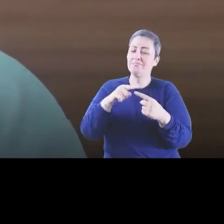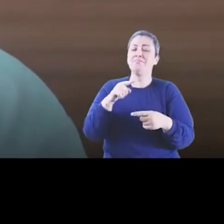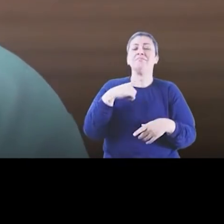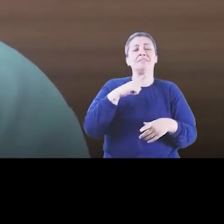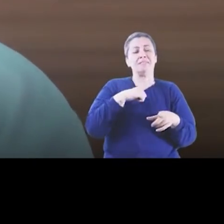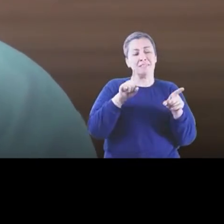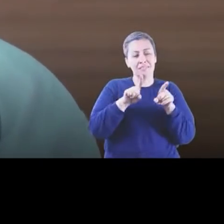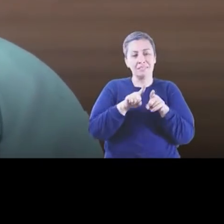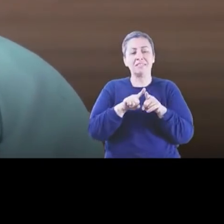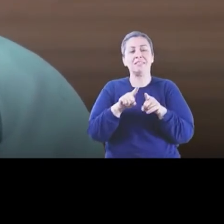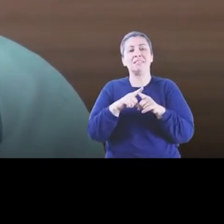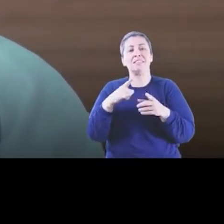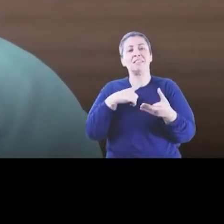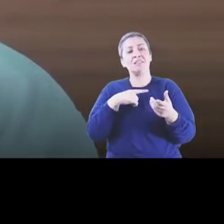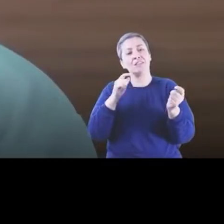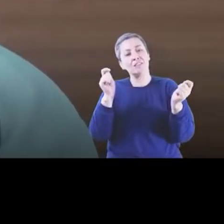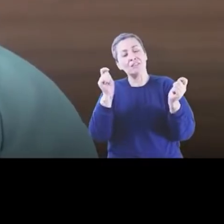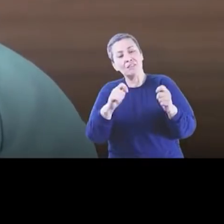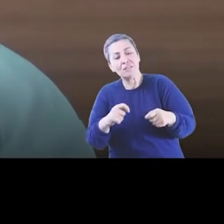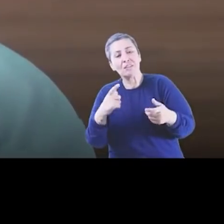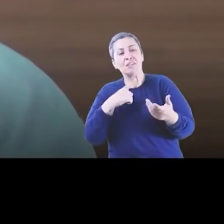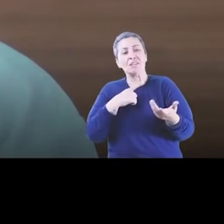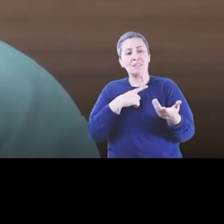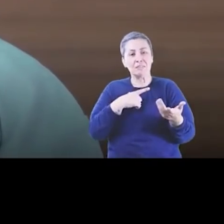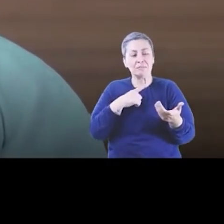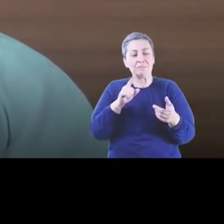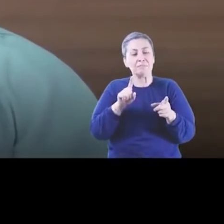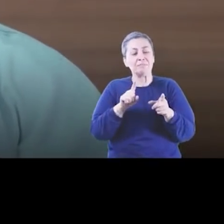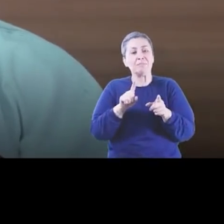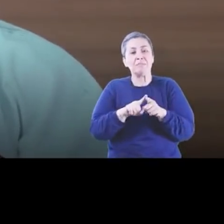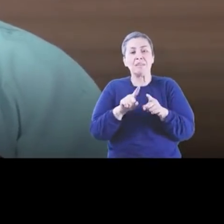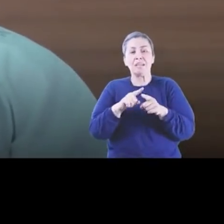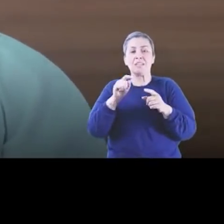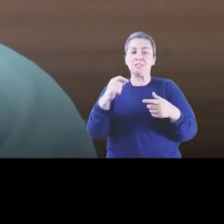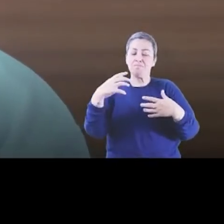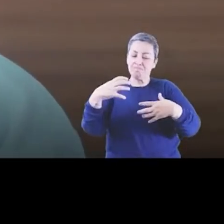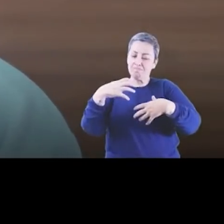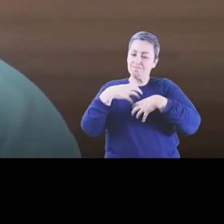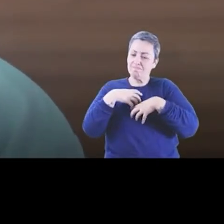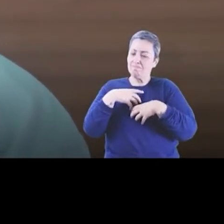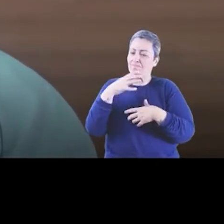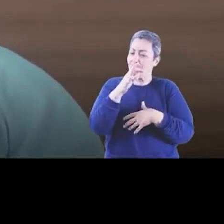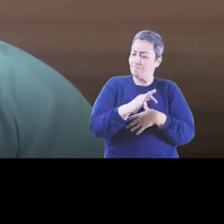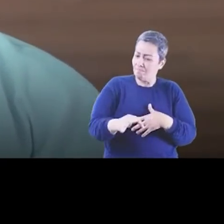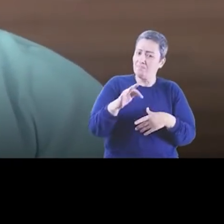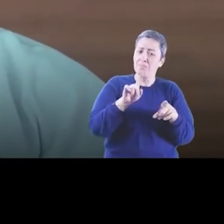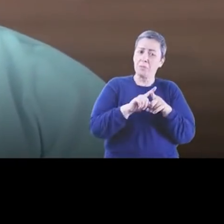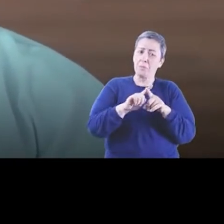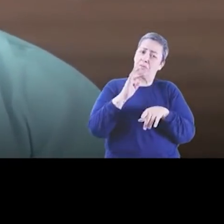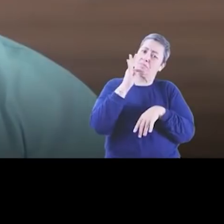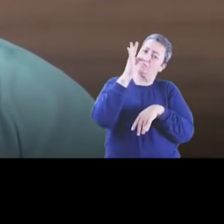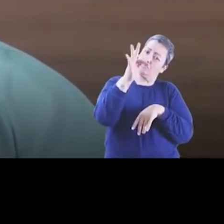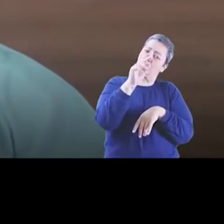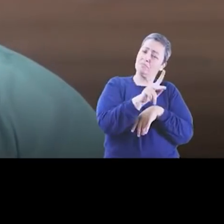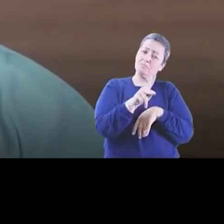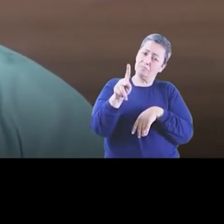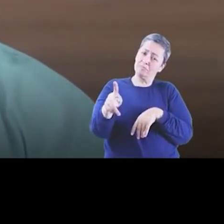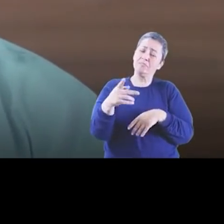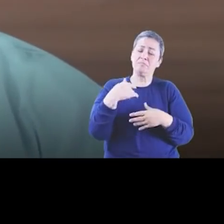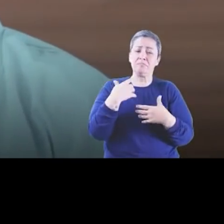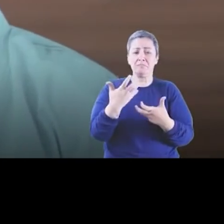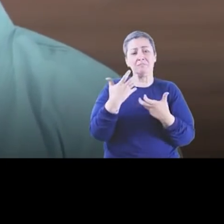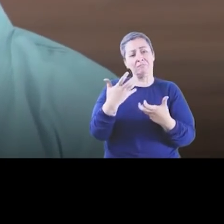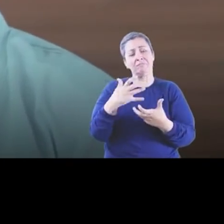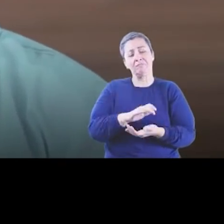da competição e possivelmente profissionalmente, em faculdades, até virar professor para transmitir todo